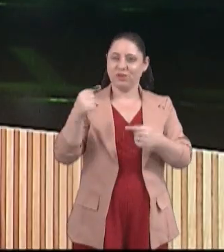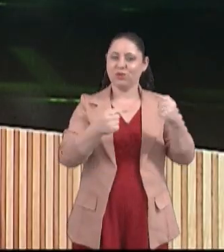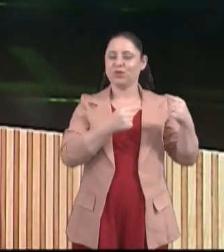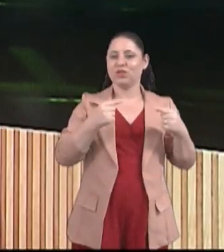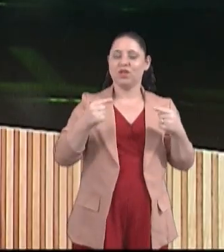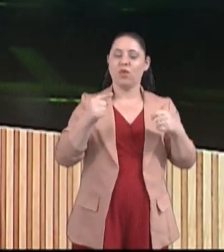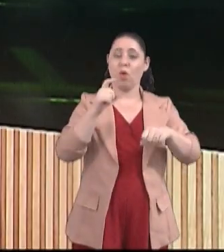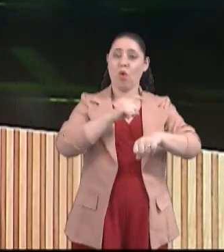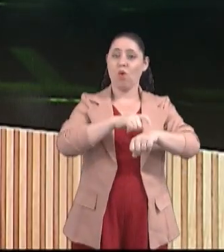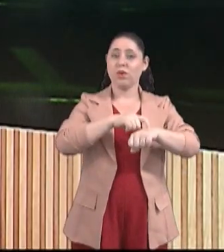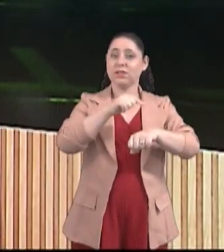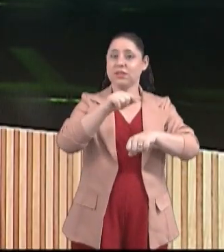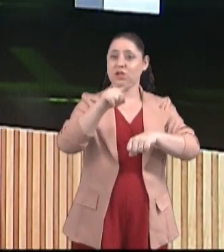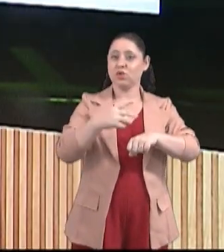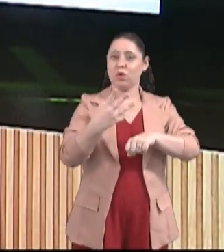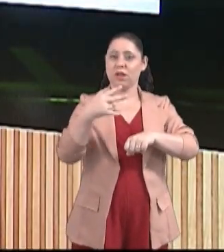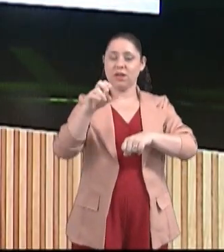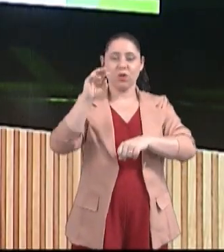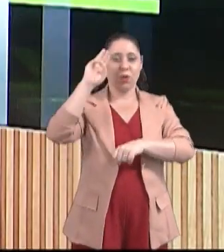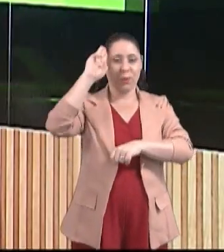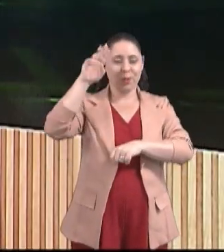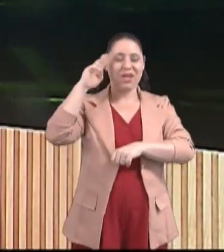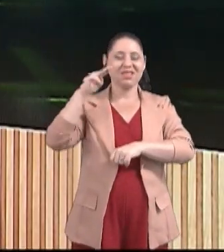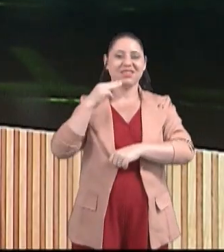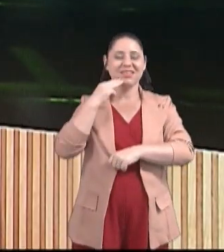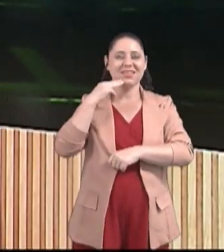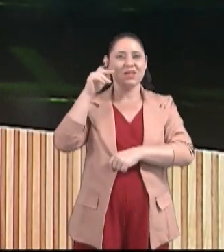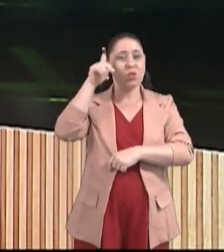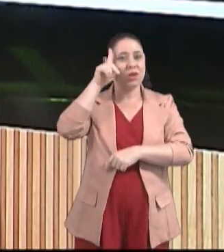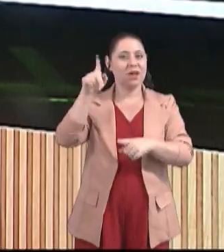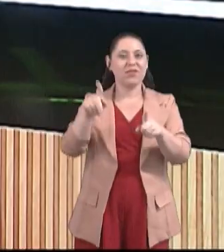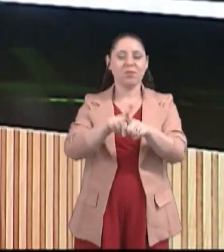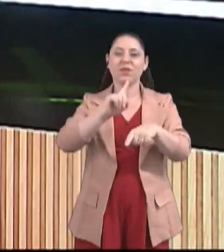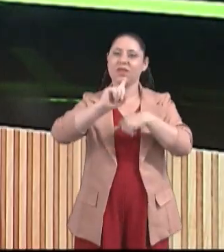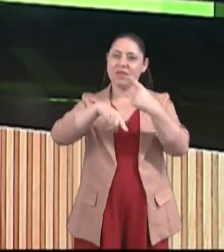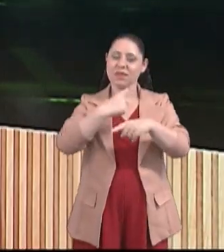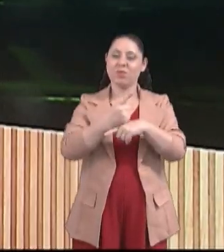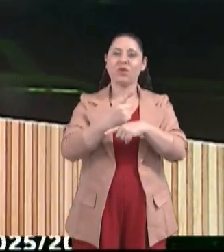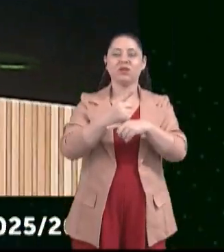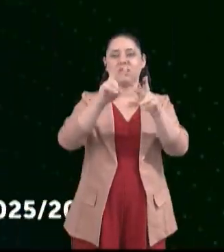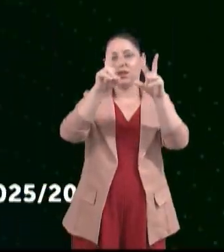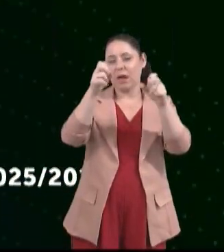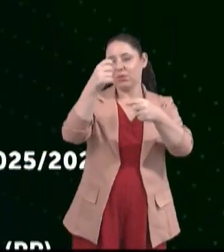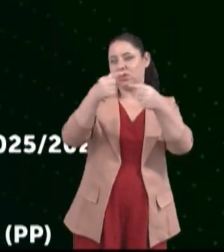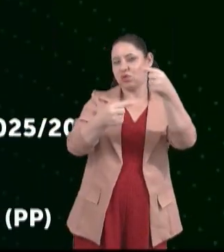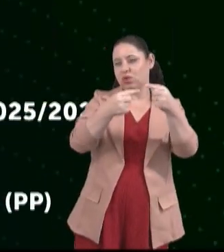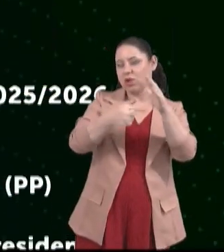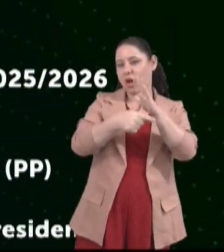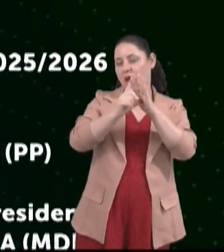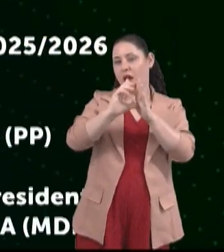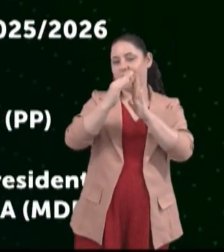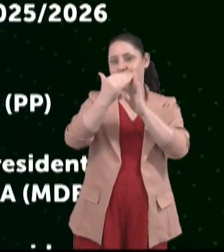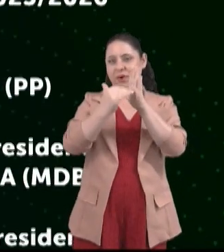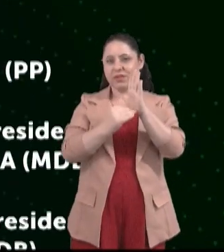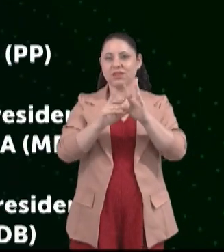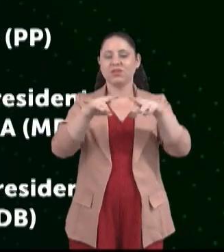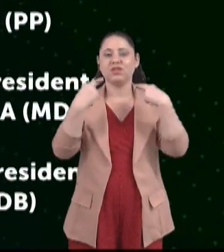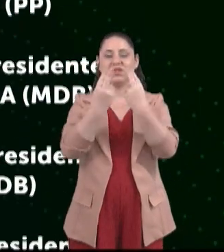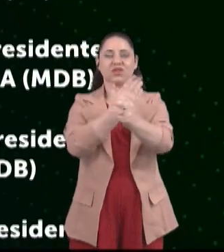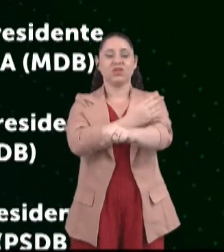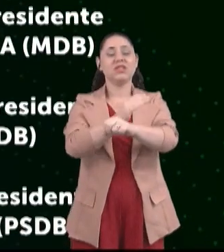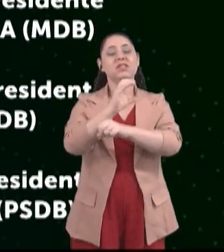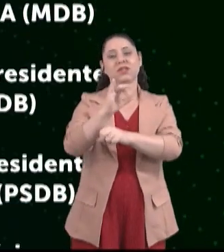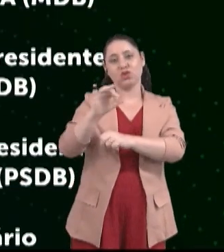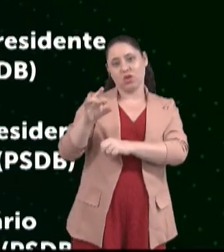discussão 7h45 com a Maritê Kogo e o Gustavo Fax, também já antecipando os assuntos que devem pautar a reunião